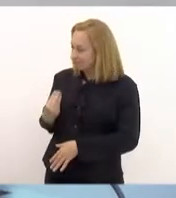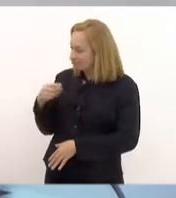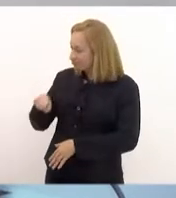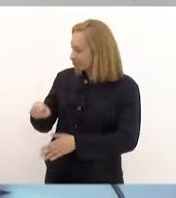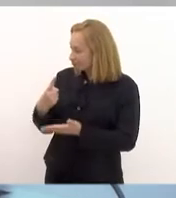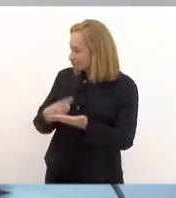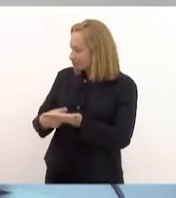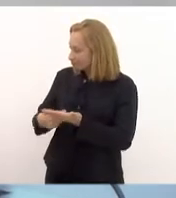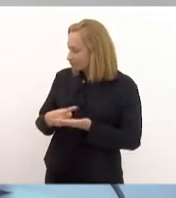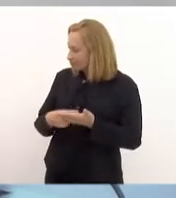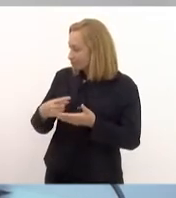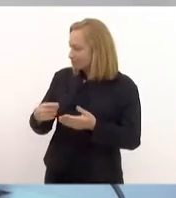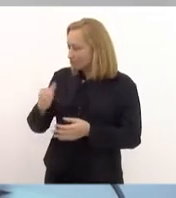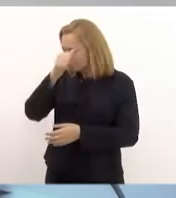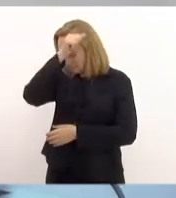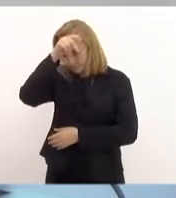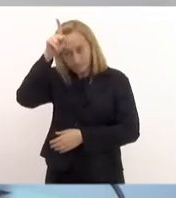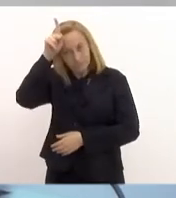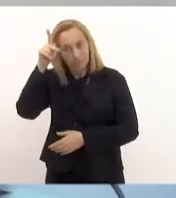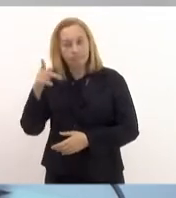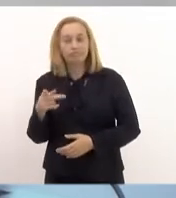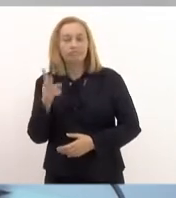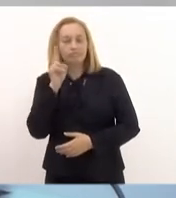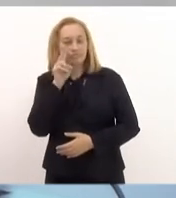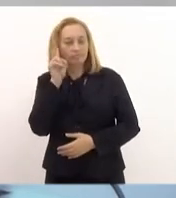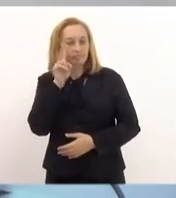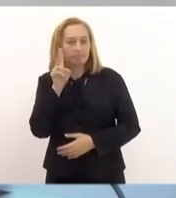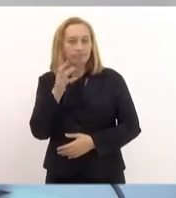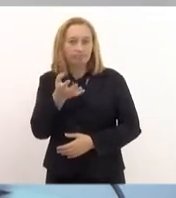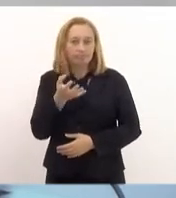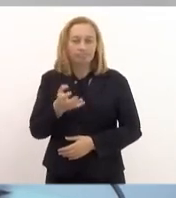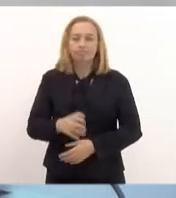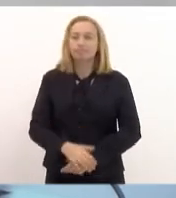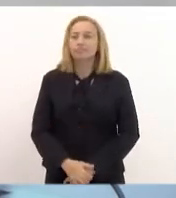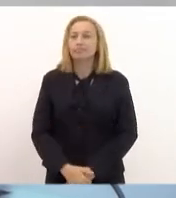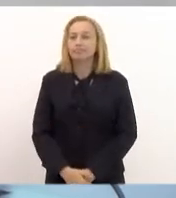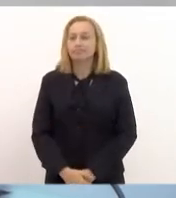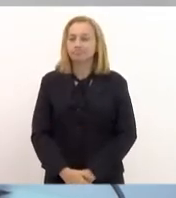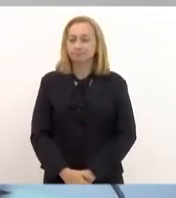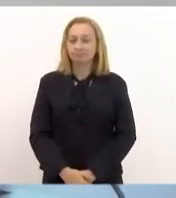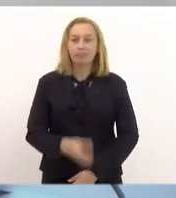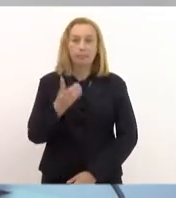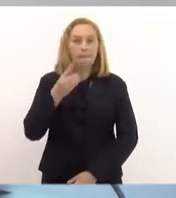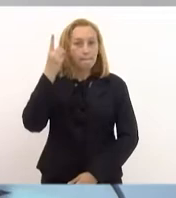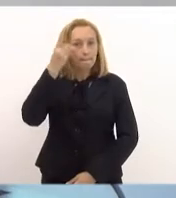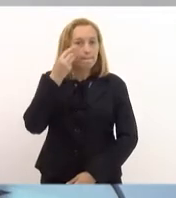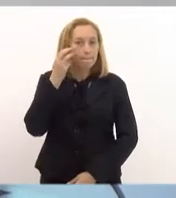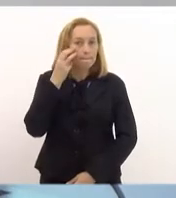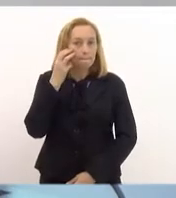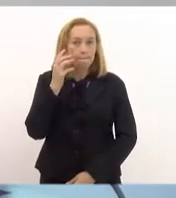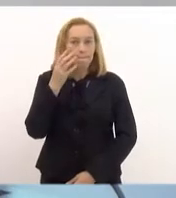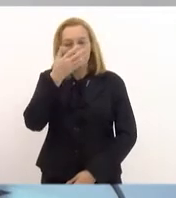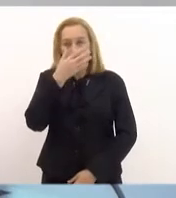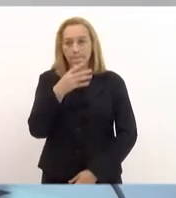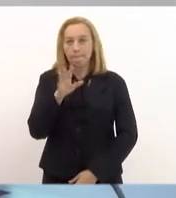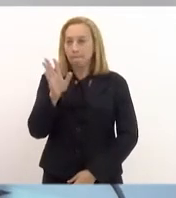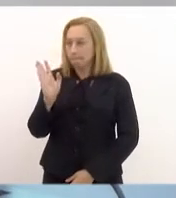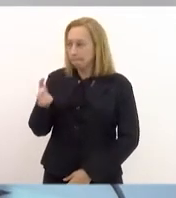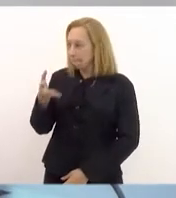acordo com as prefeituras. Queria lembrar, o deputado Valdeque não lembra, porque é muito